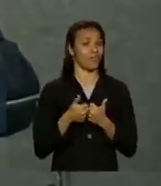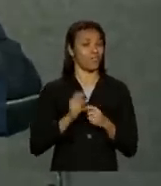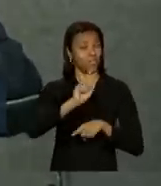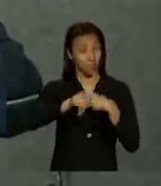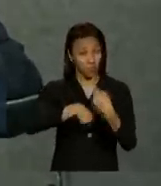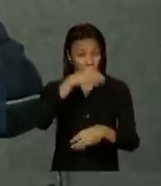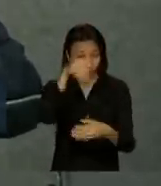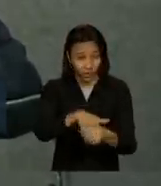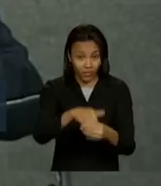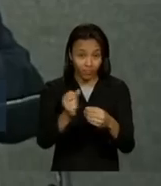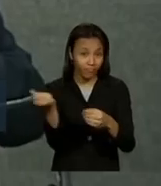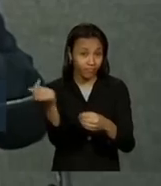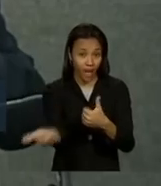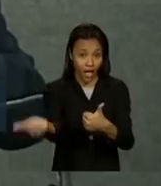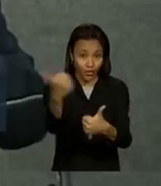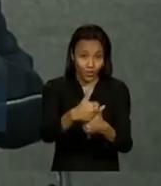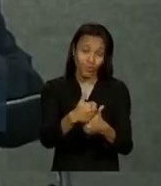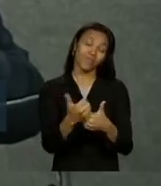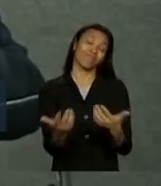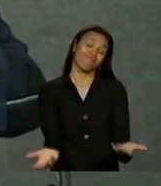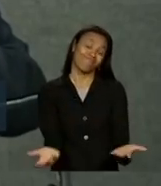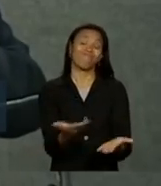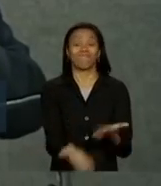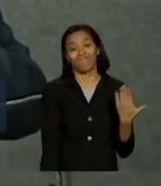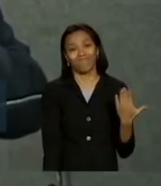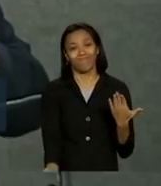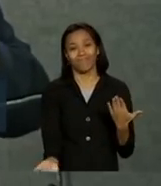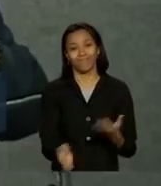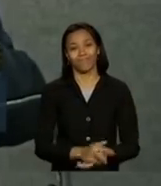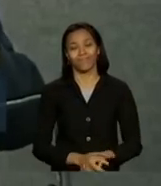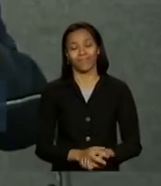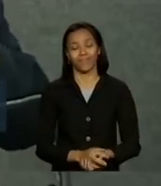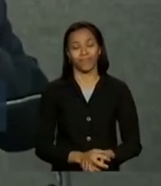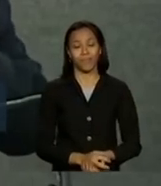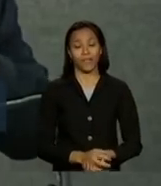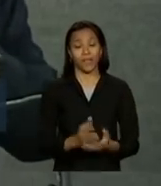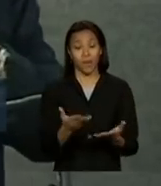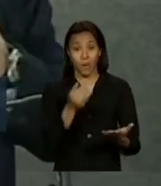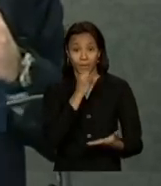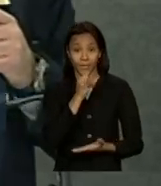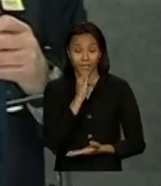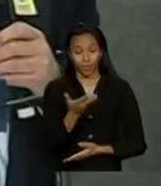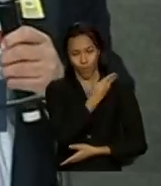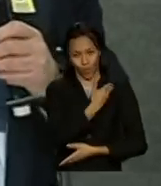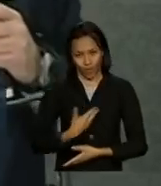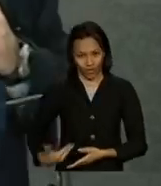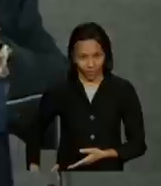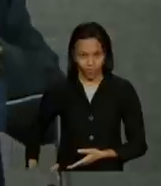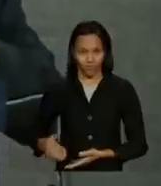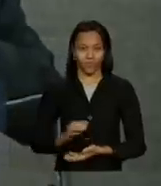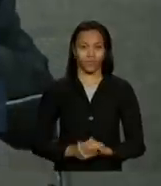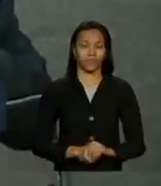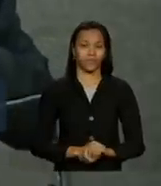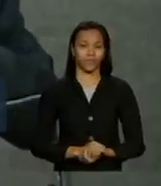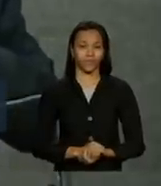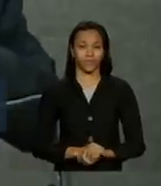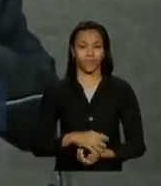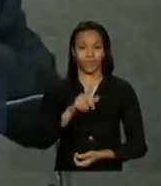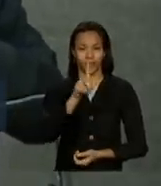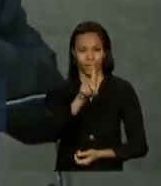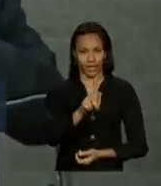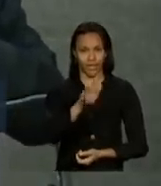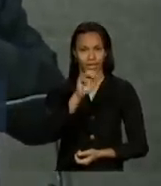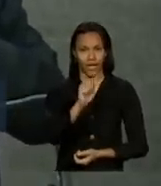foi vendido por que que você não aproveita etc né vamos dizer no caso do governador Aécio né Eu